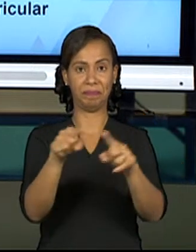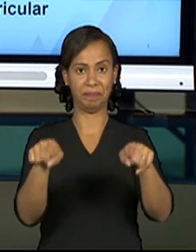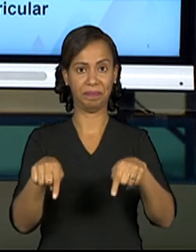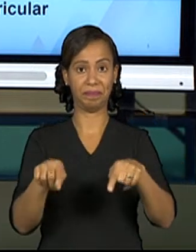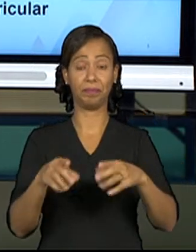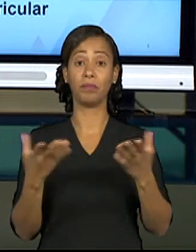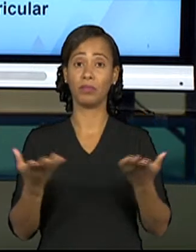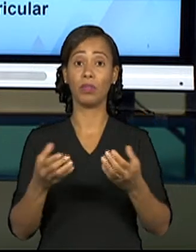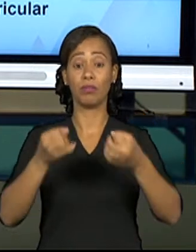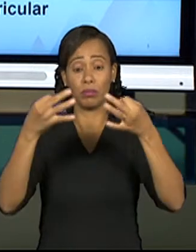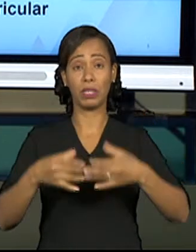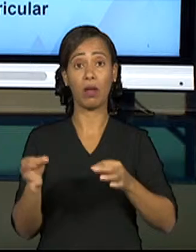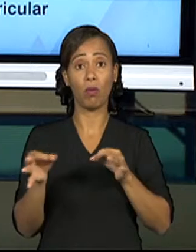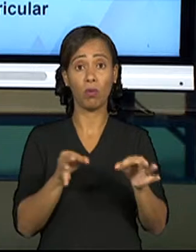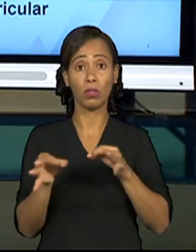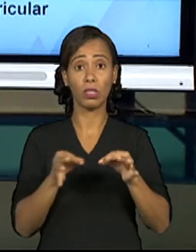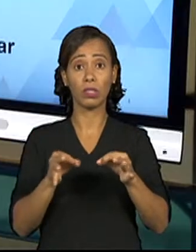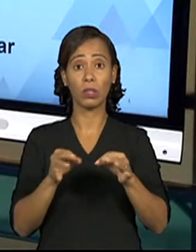desenvolvimento curricular.